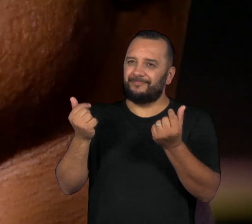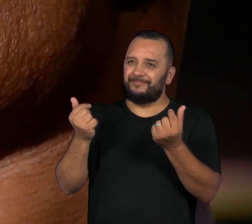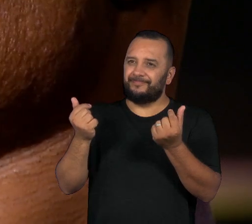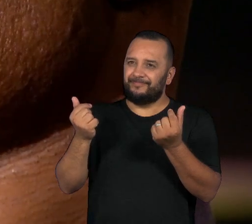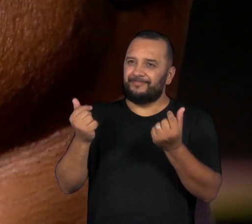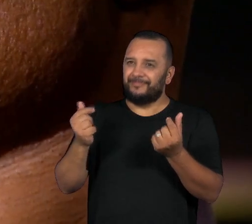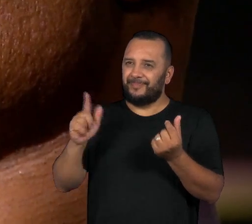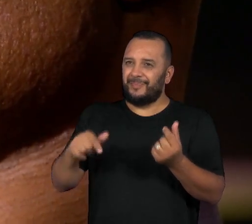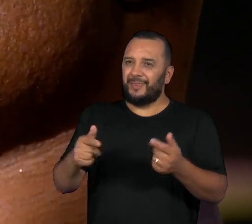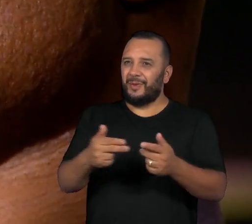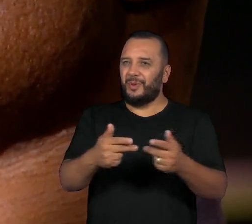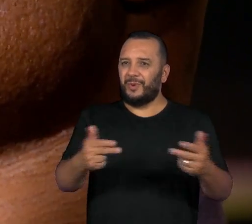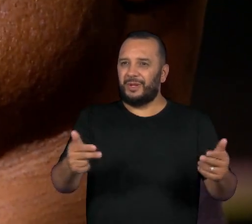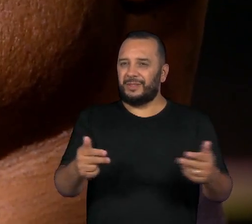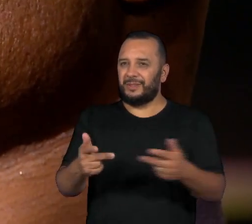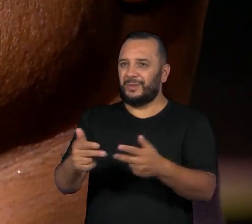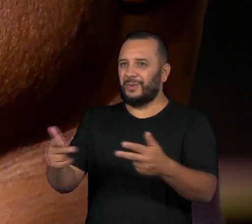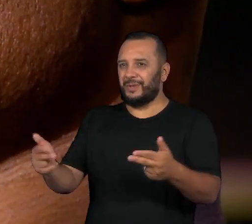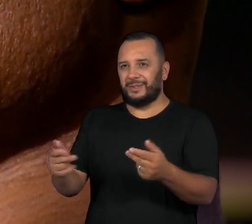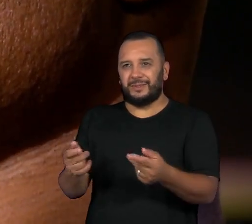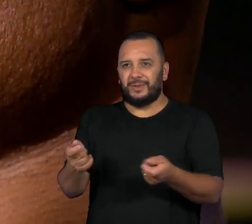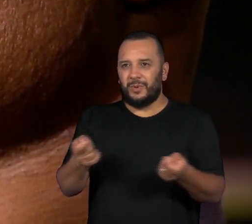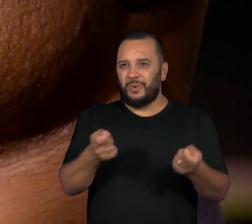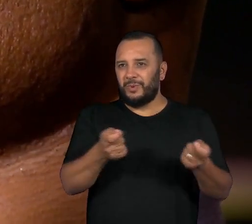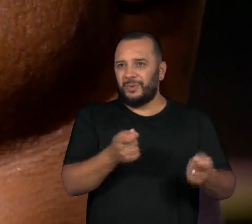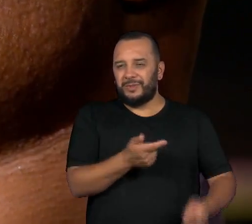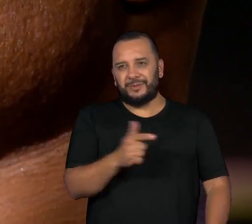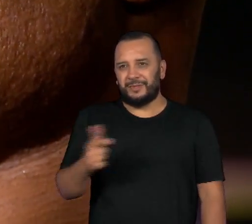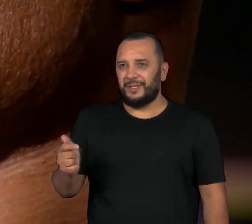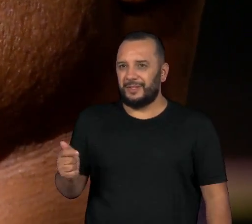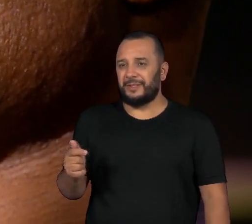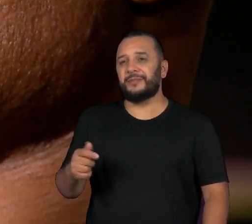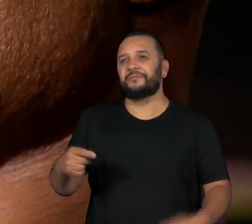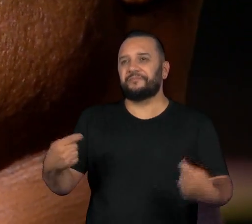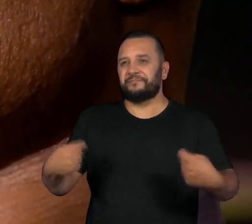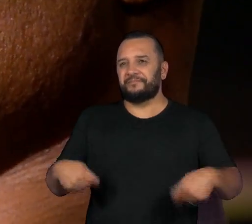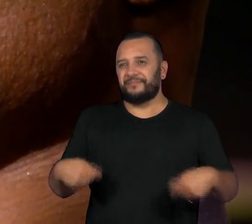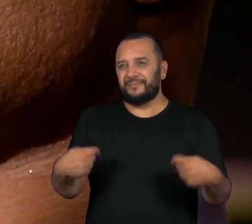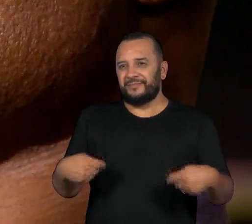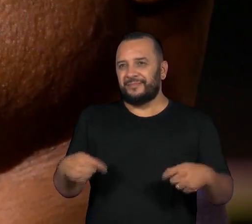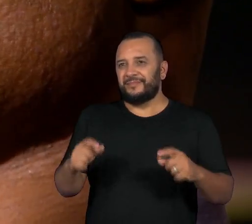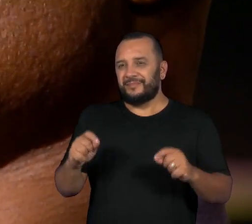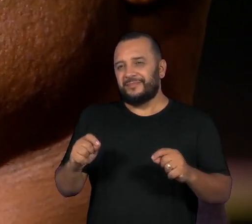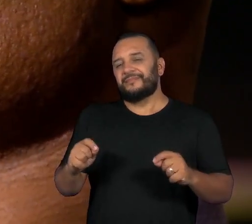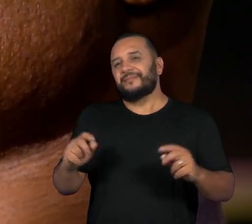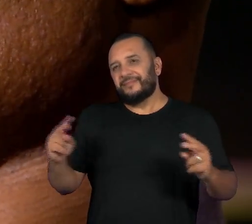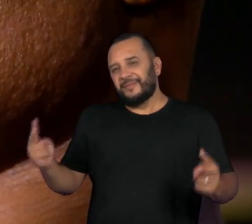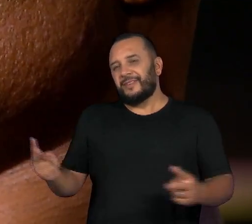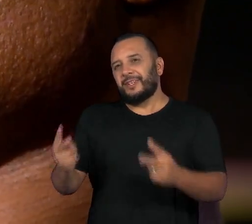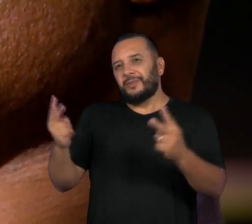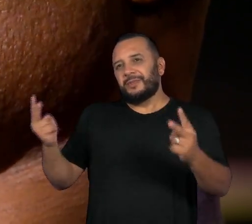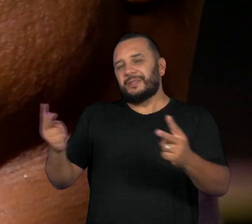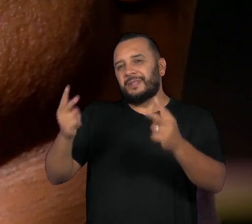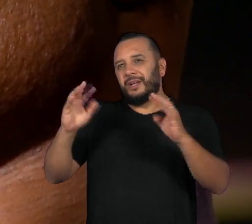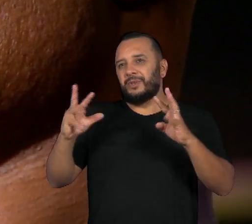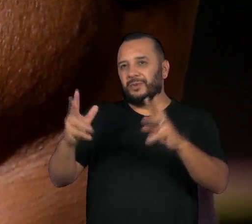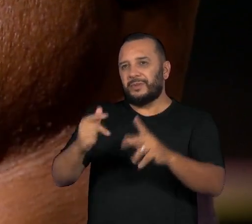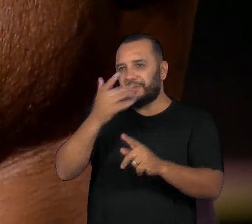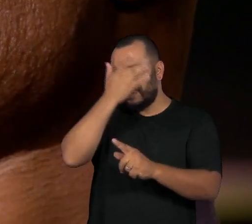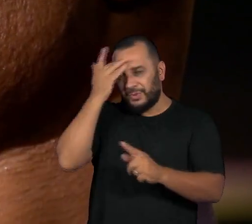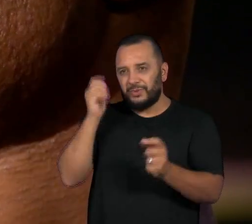São coisas que você não tem controle e que você precisa valorizar todas as pessoas que estão do teu